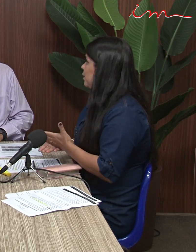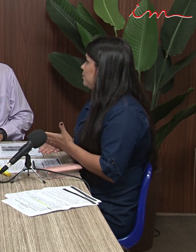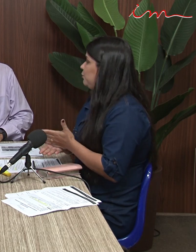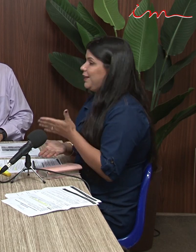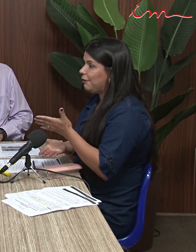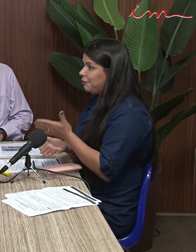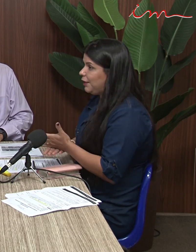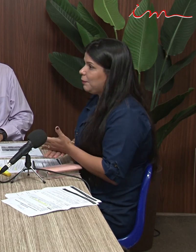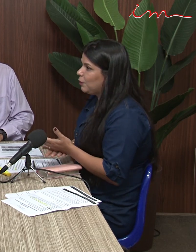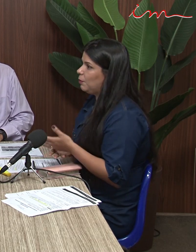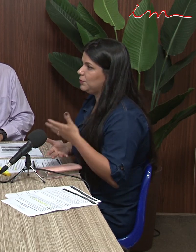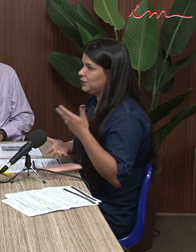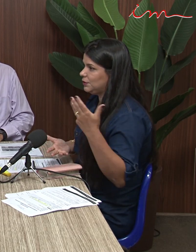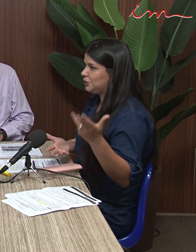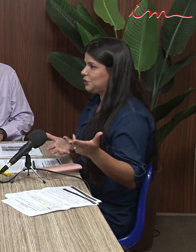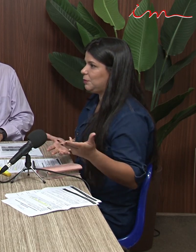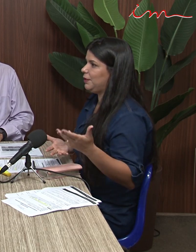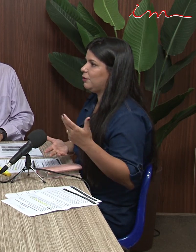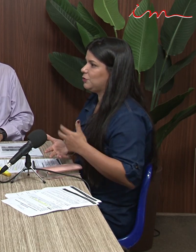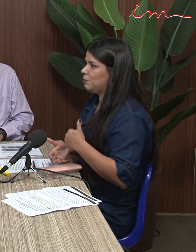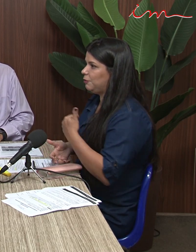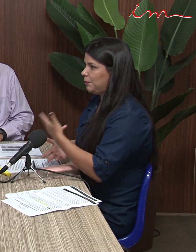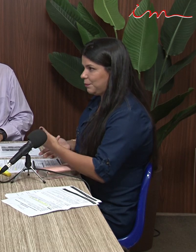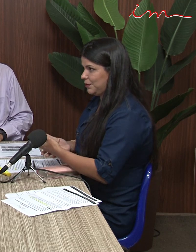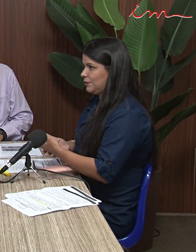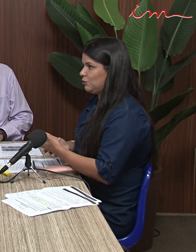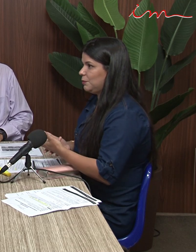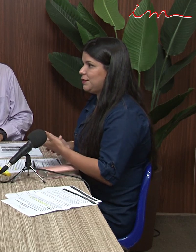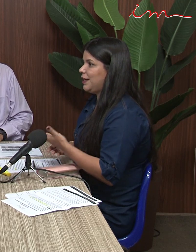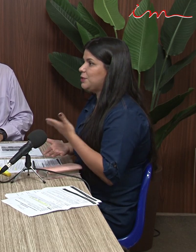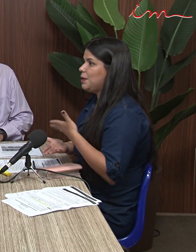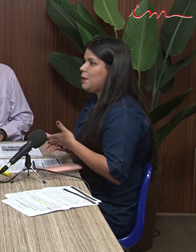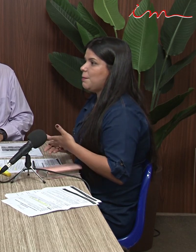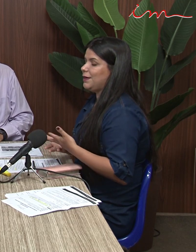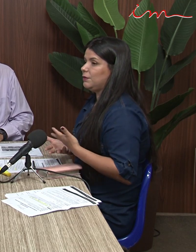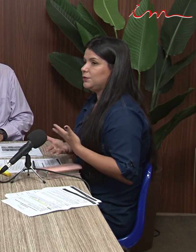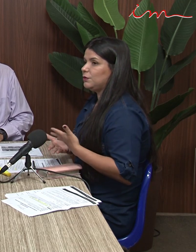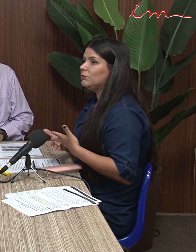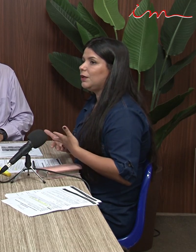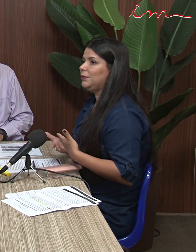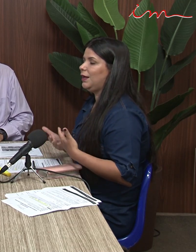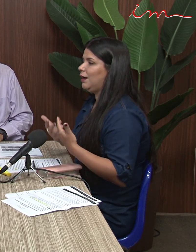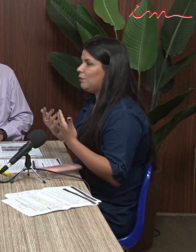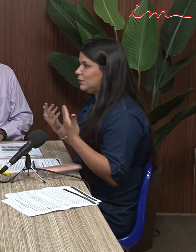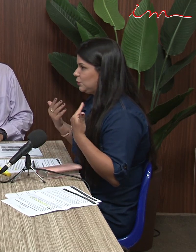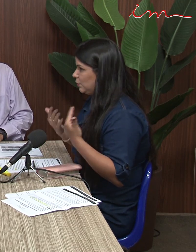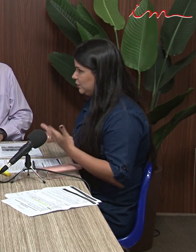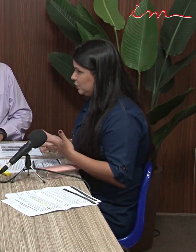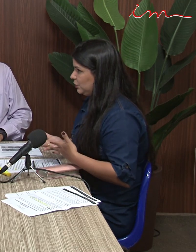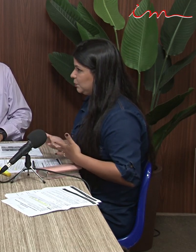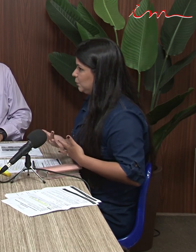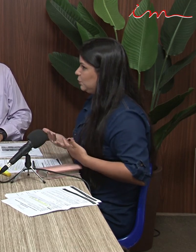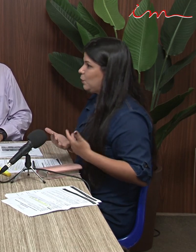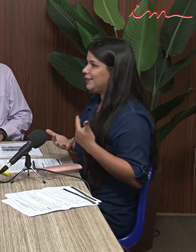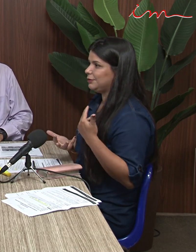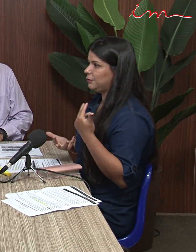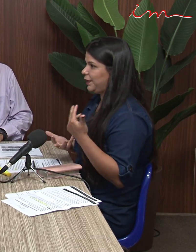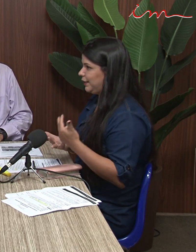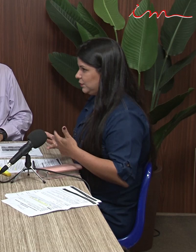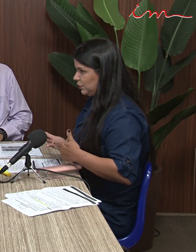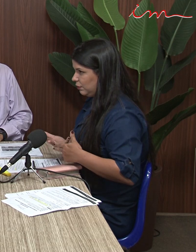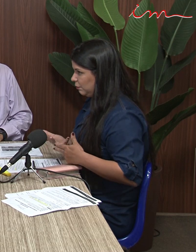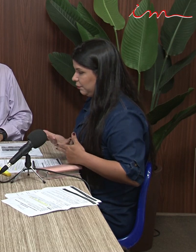mantermos firmes, ficar firme, como diz o texto de Hebreus, como foi a posição de Moisés, para não se contaminar com as coisas deste mundo, com